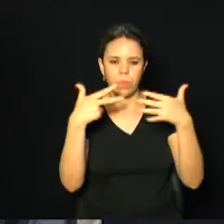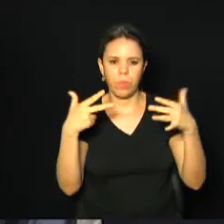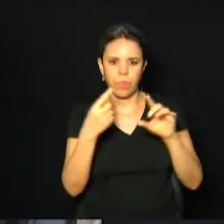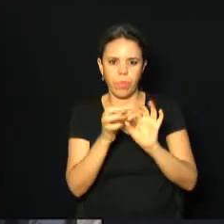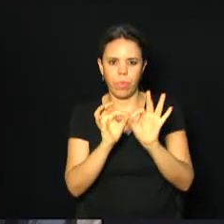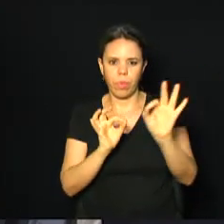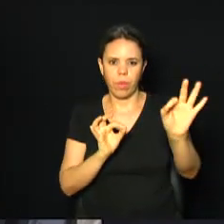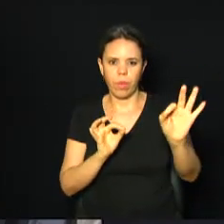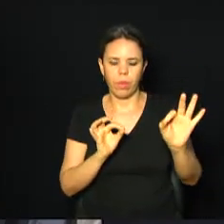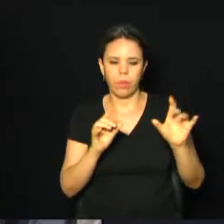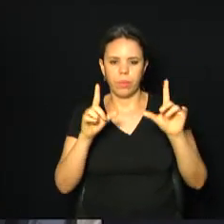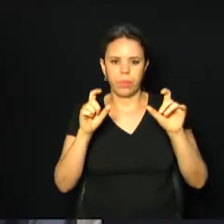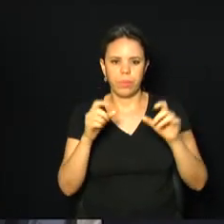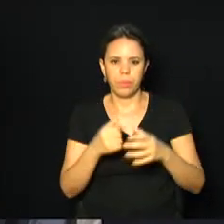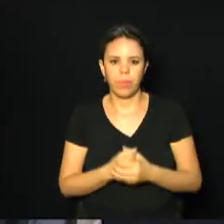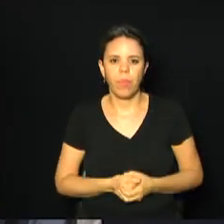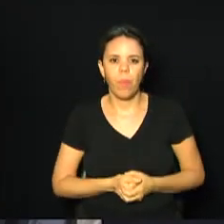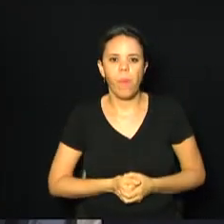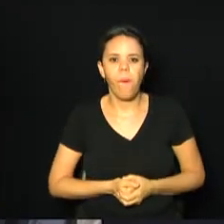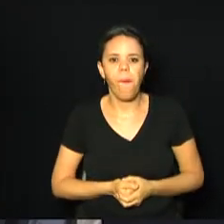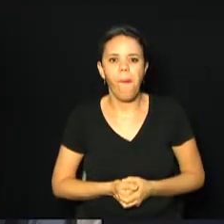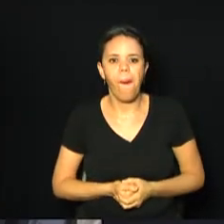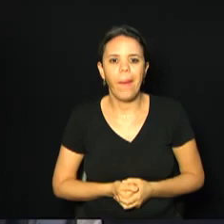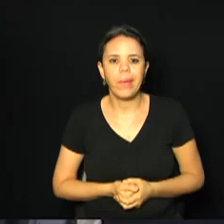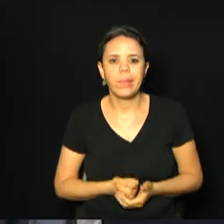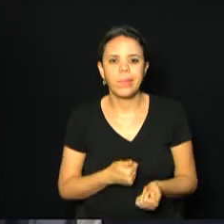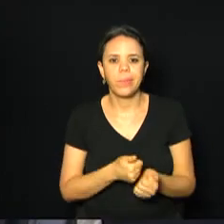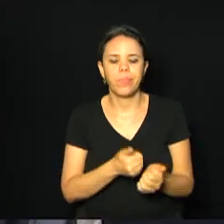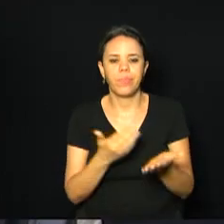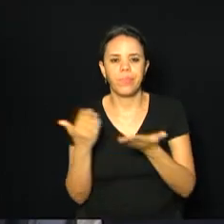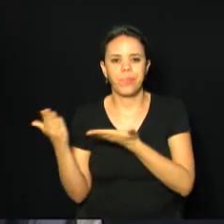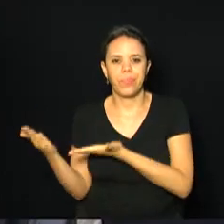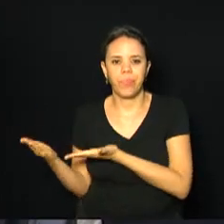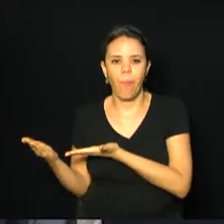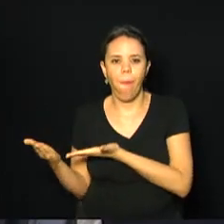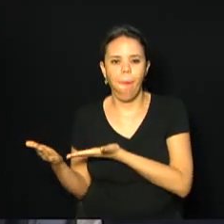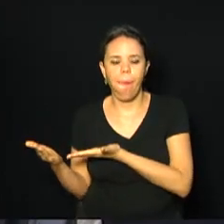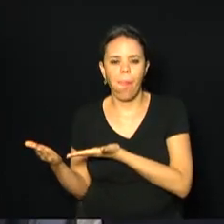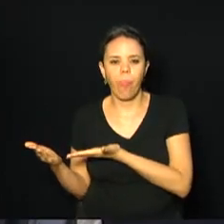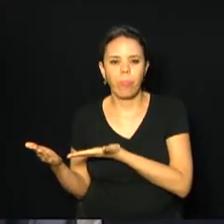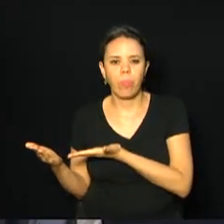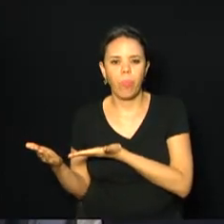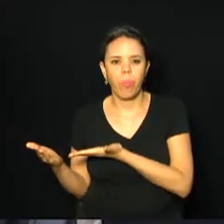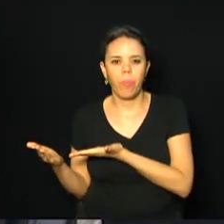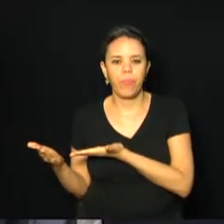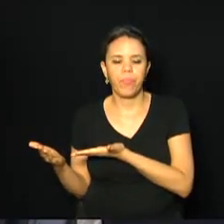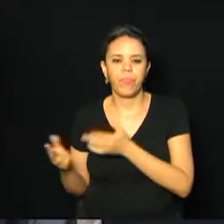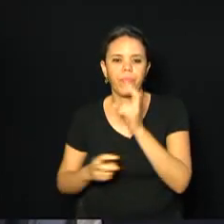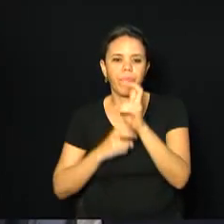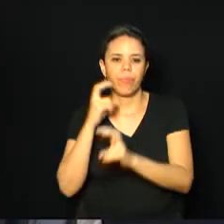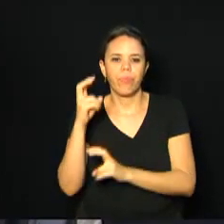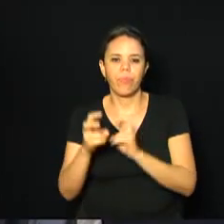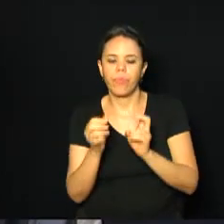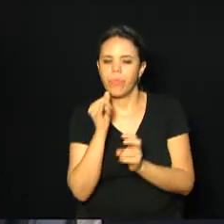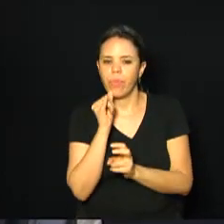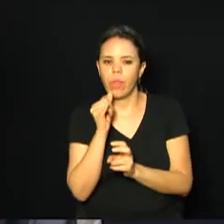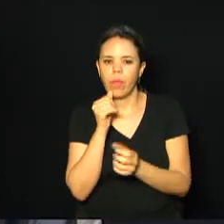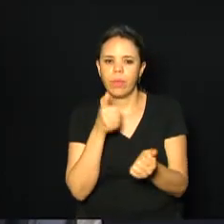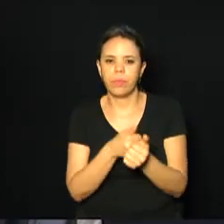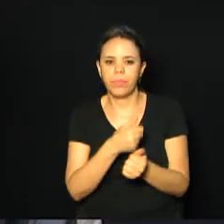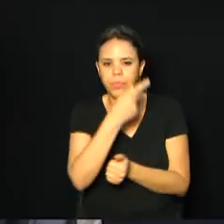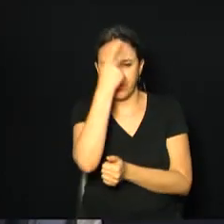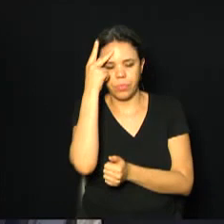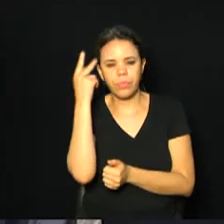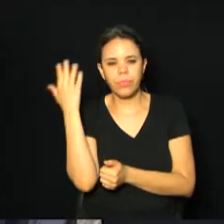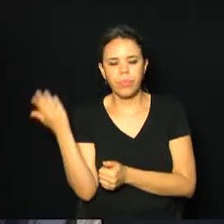distância e bate a foto. Mas do lado, no caso, você está num parque, por exemplo, do lado tem uma pessoa